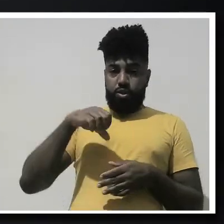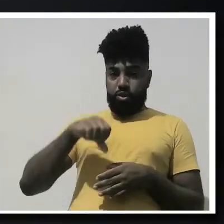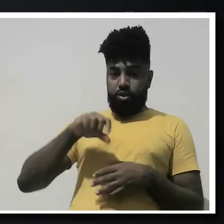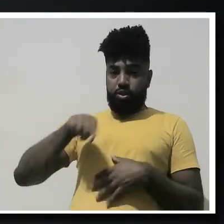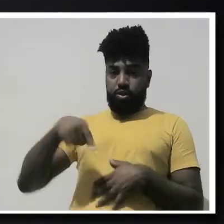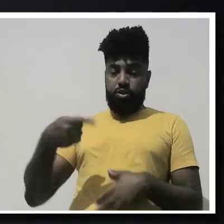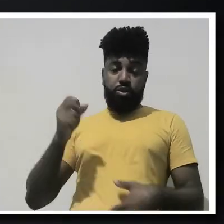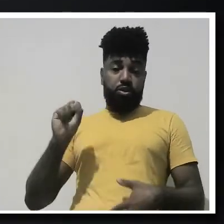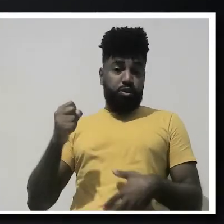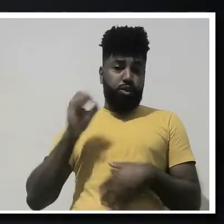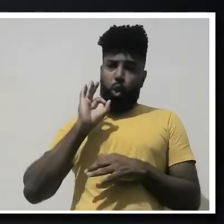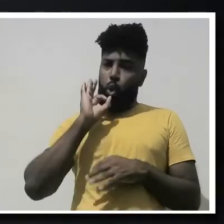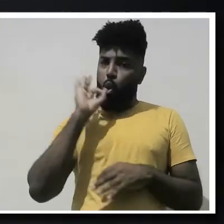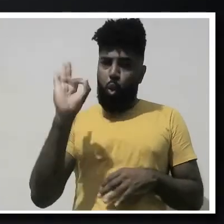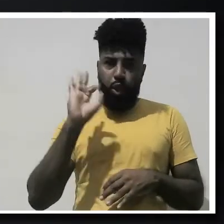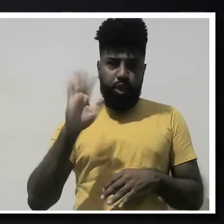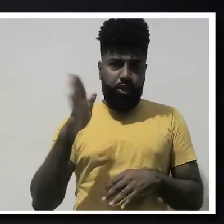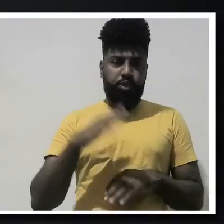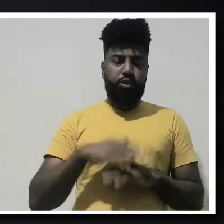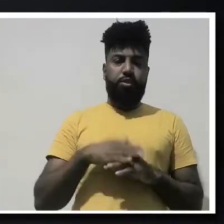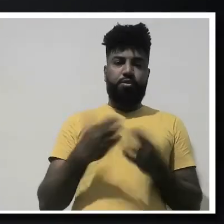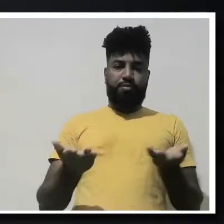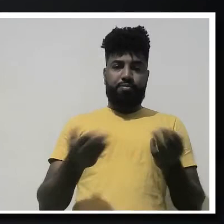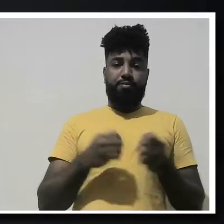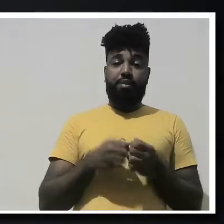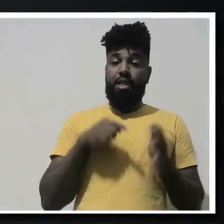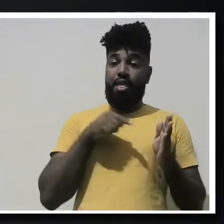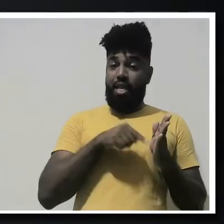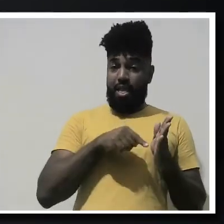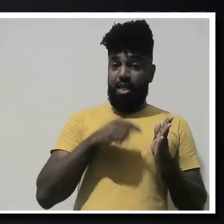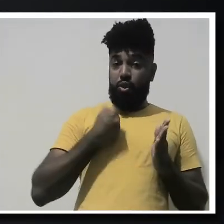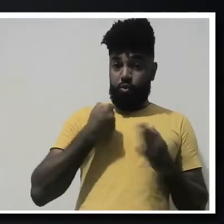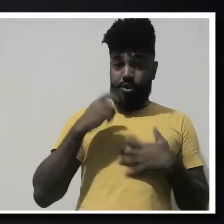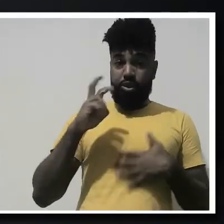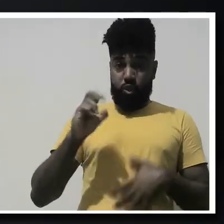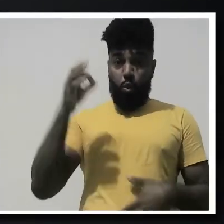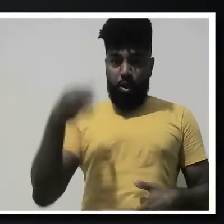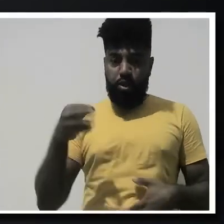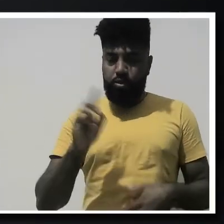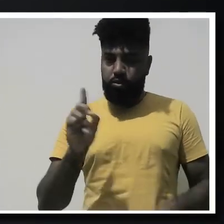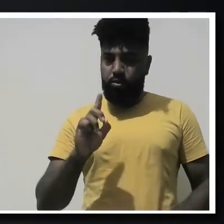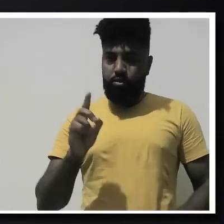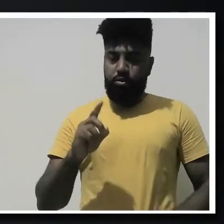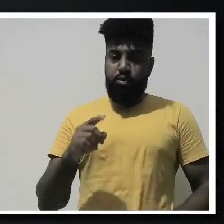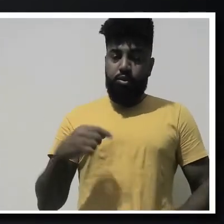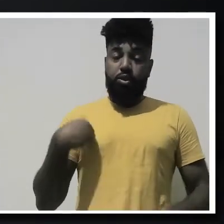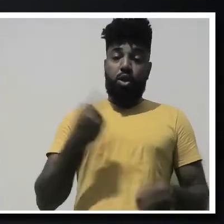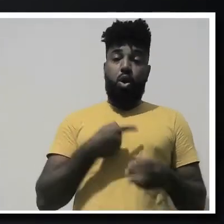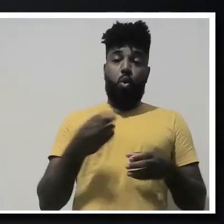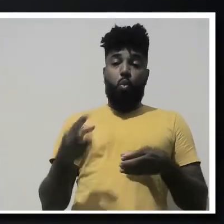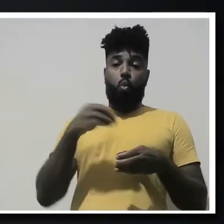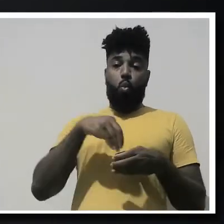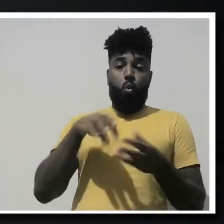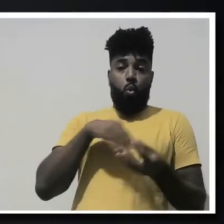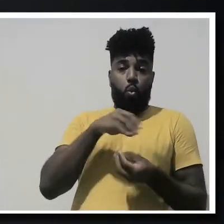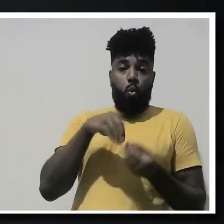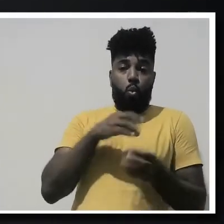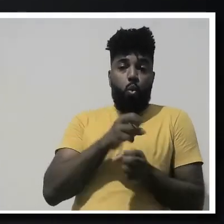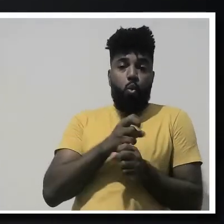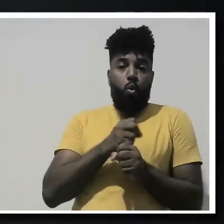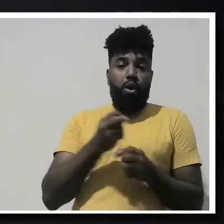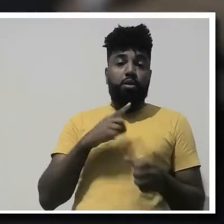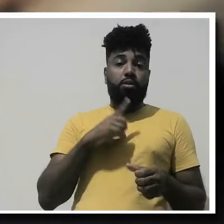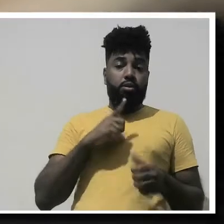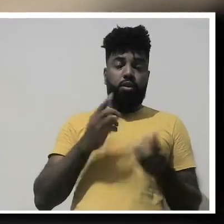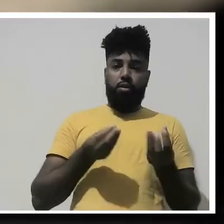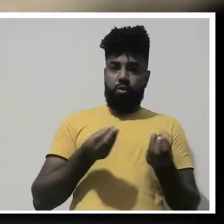mas 49,88 está ótimo. O importante aí não é ser exatamente 50, e sim saber exatamente qual é a concentração que nós